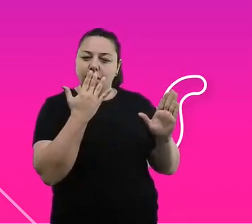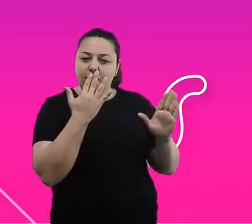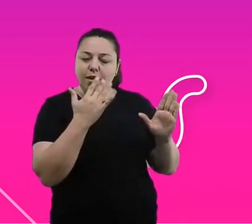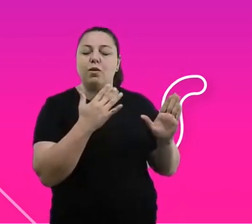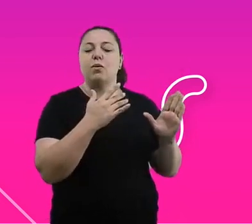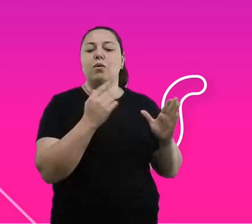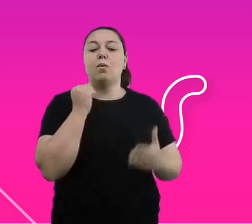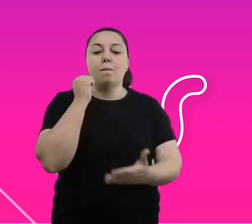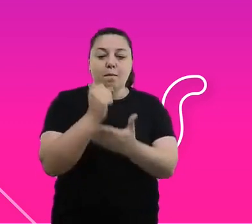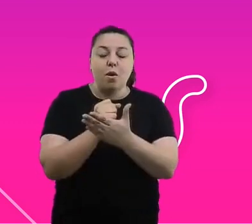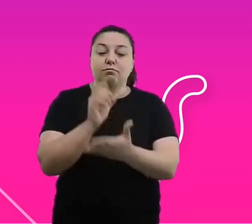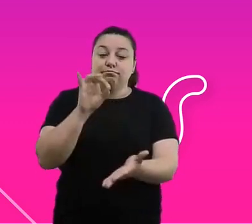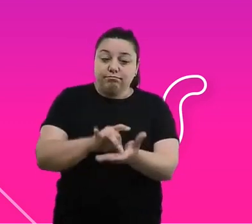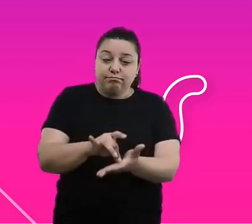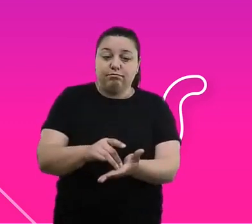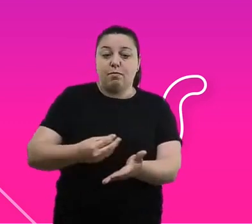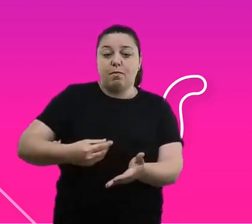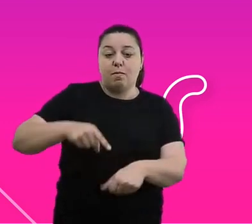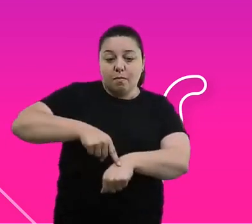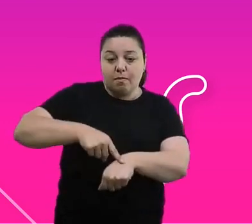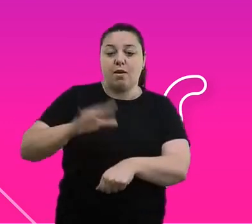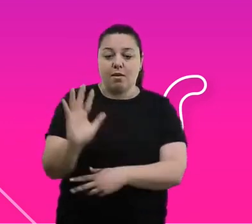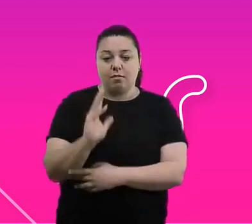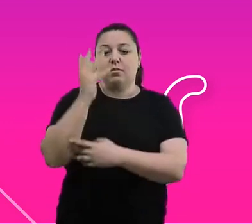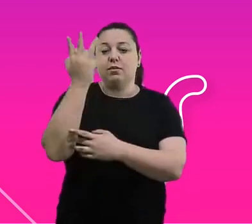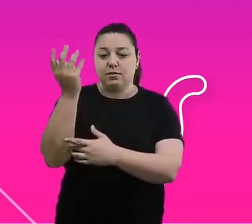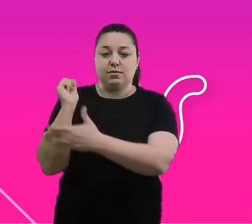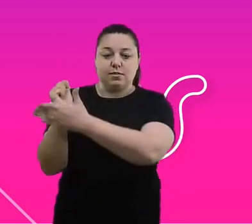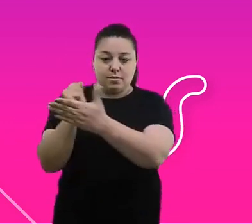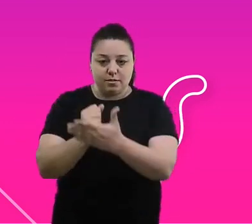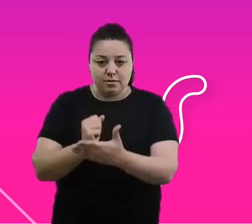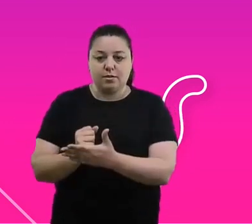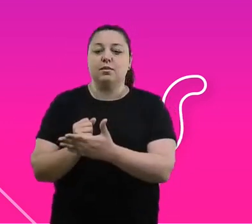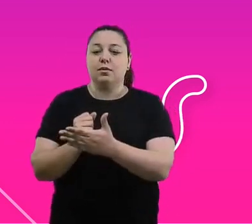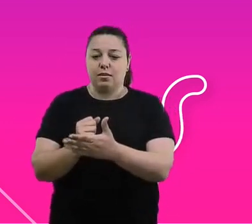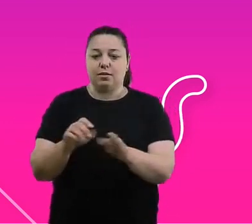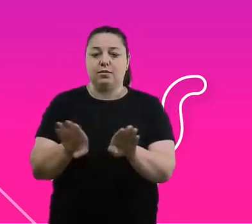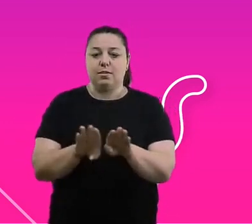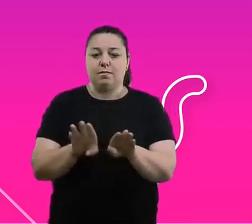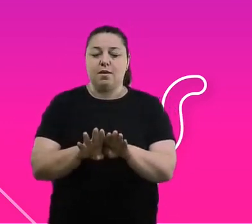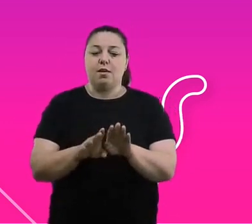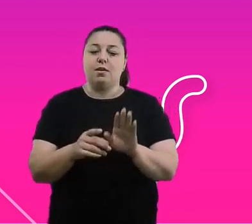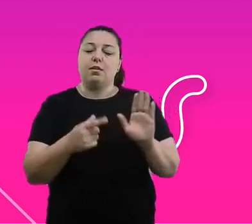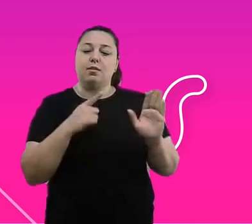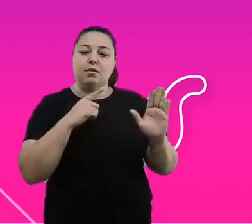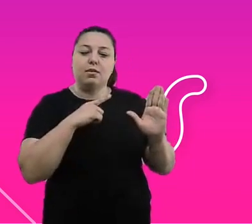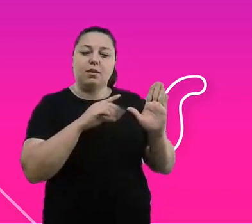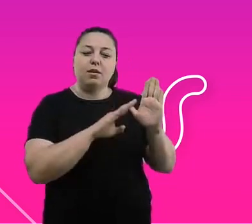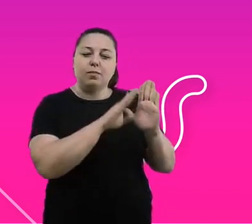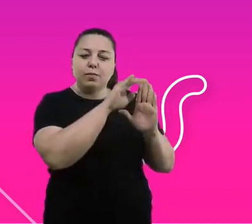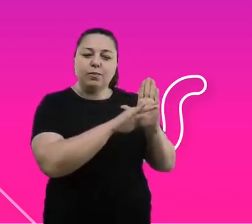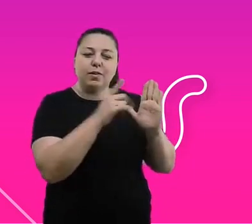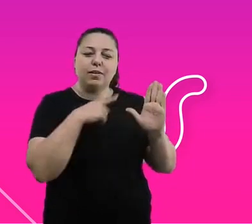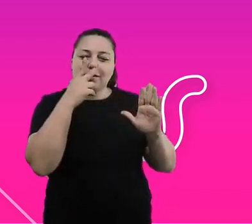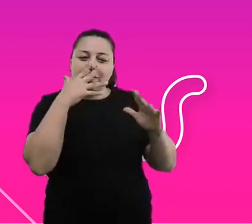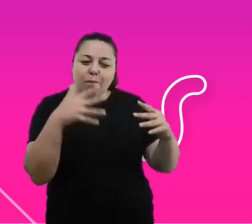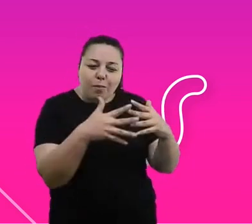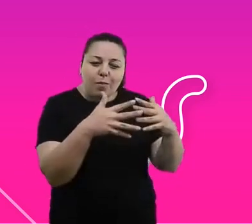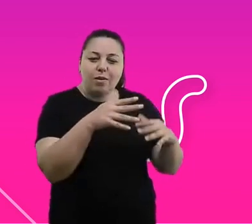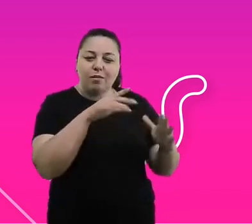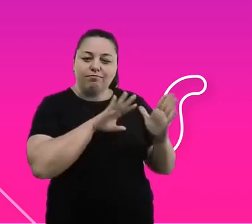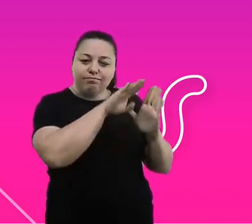para a quarta rodada de ciclos, de pitches. Vamos lá, eu vou chamar então o Bruno Melo, representando a Secretaria